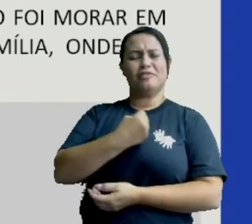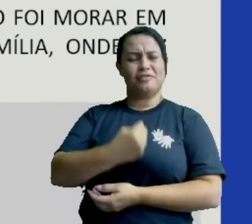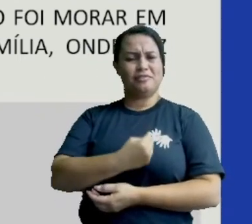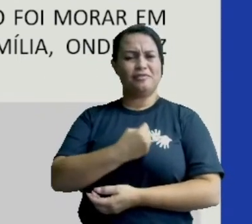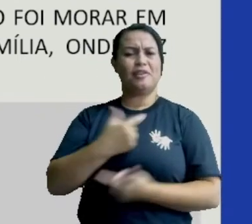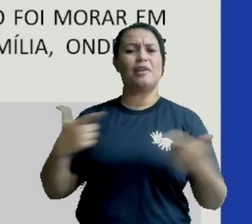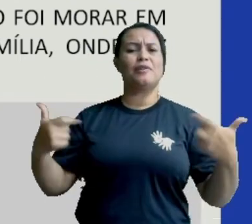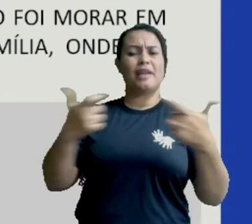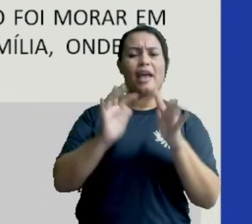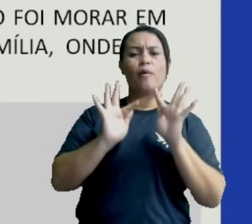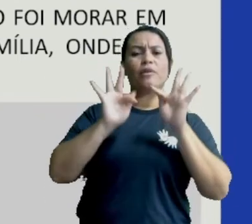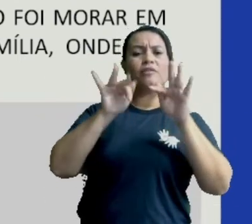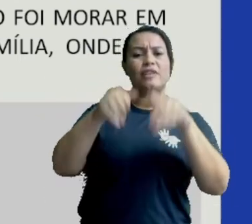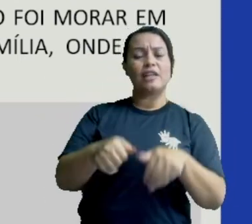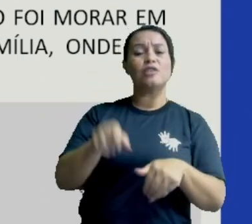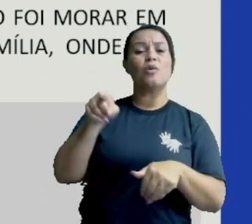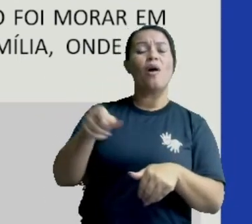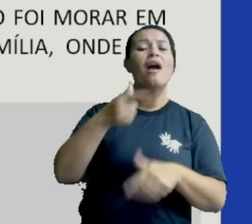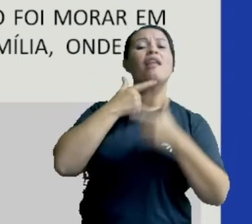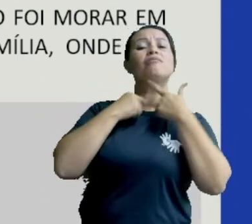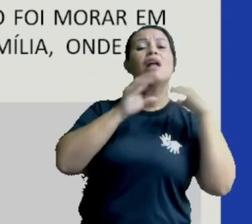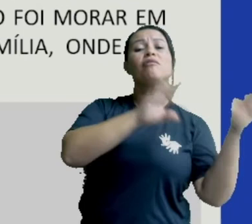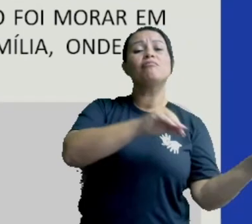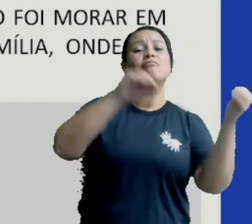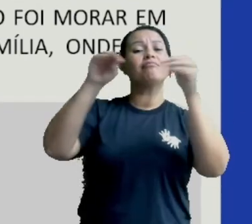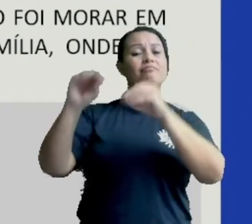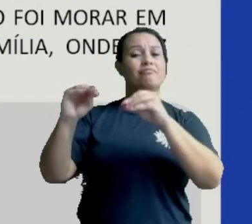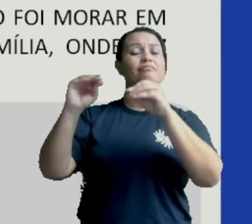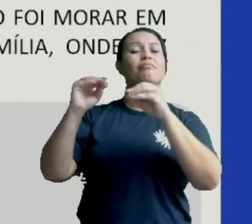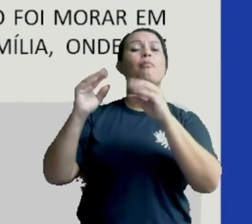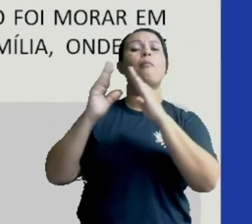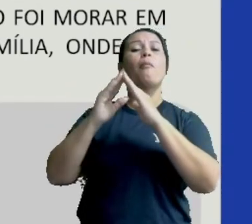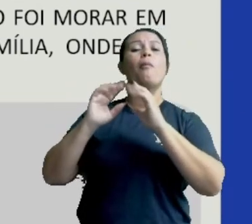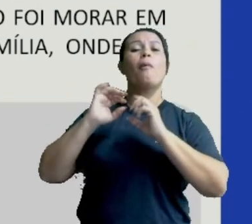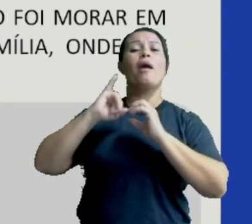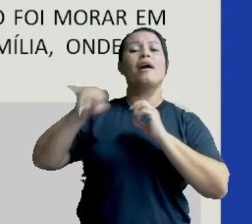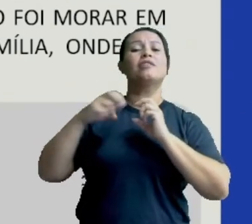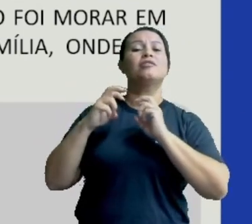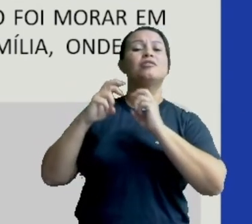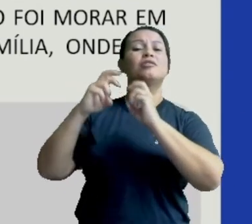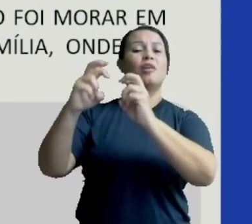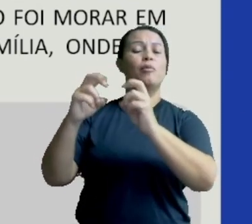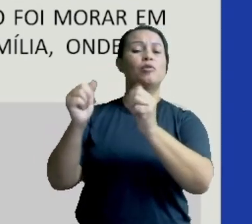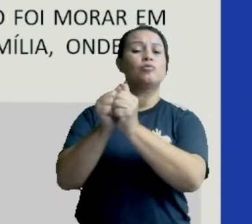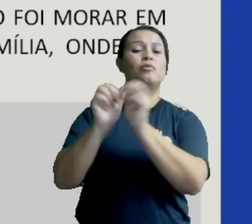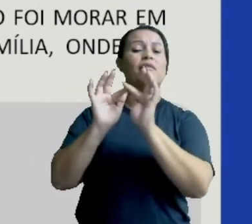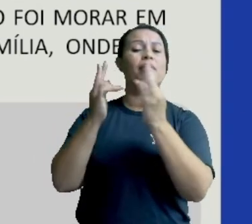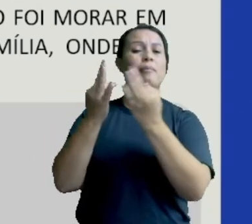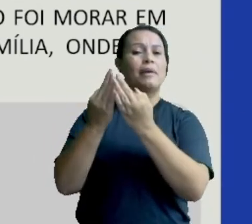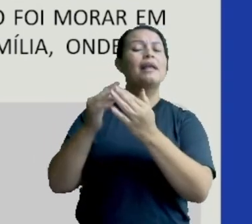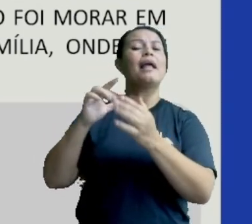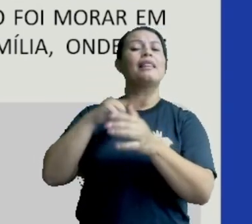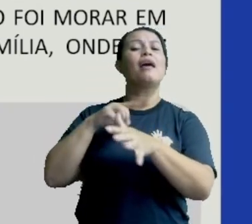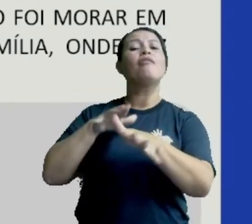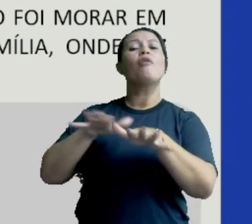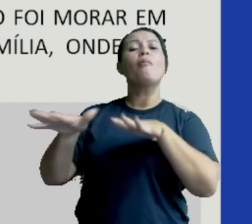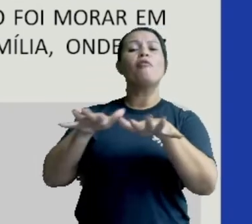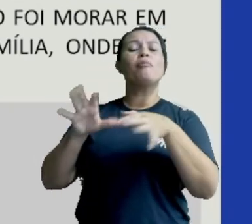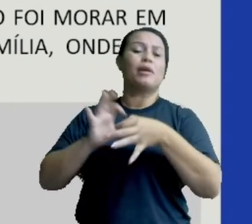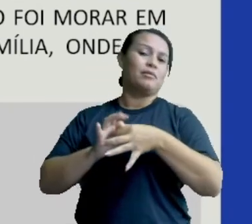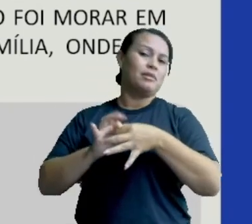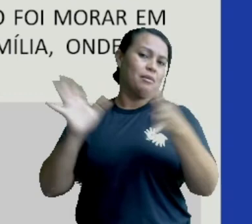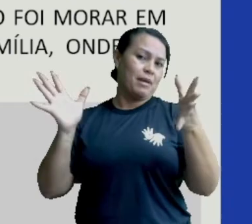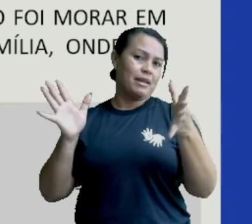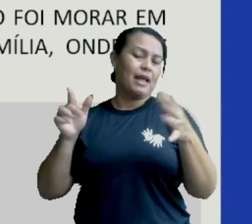o término do conflito, foi morar em Jaboatão dos Guararapes com a família, onde fez parte do movimento